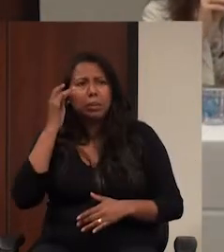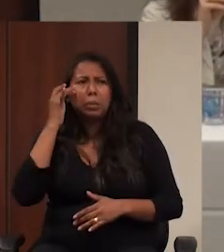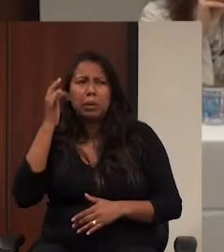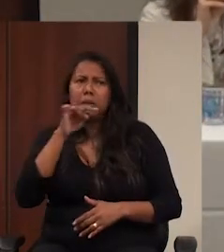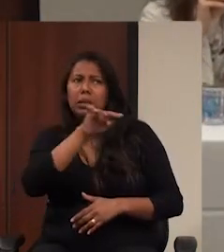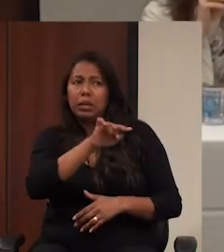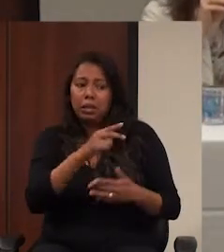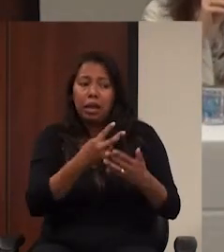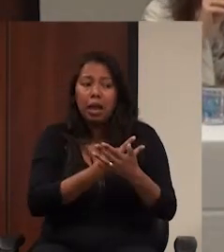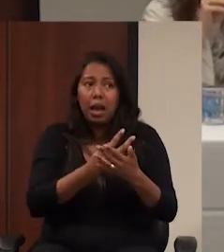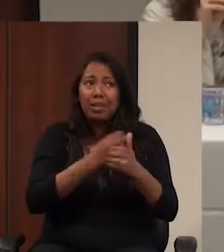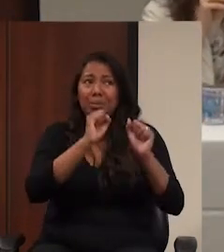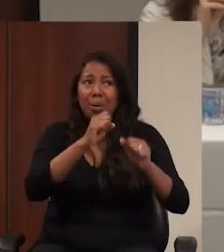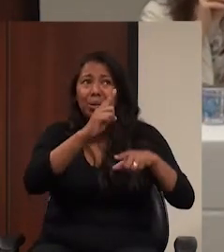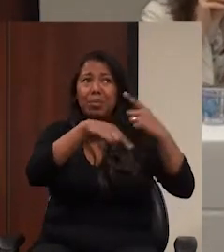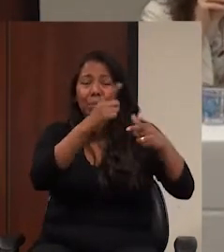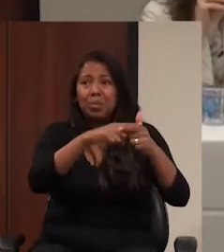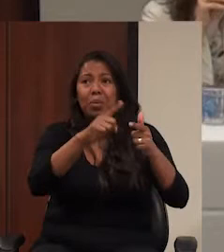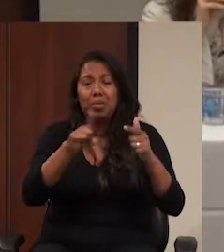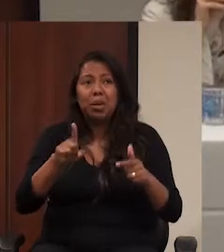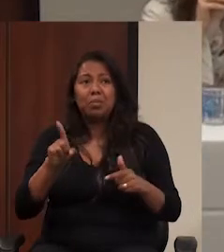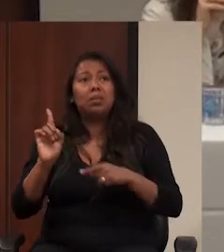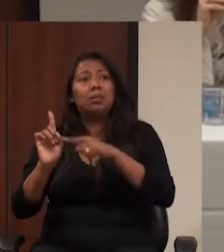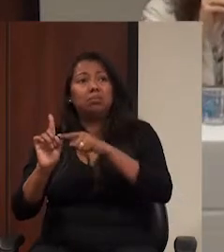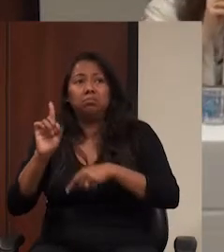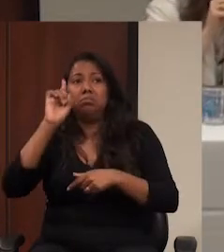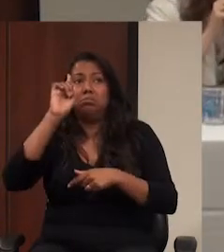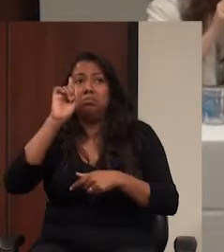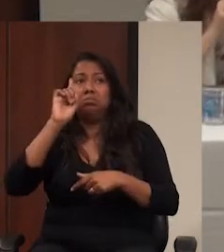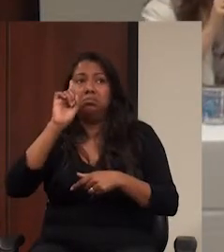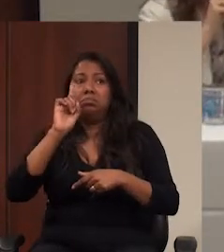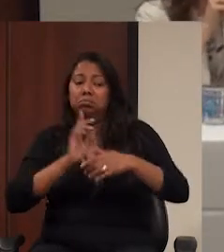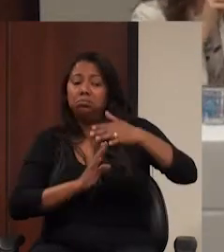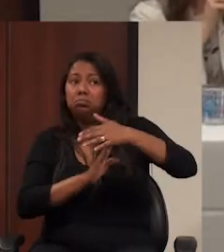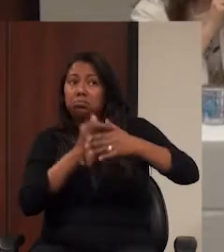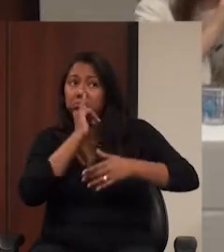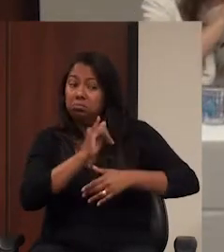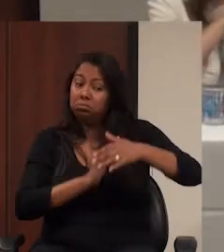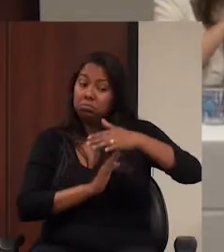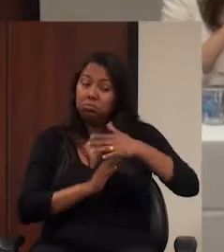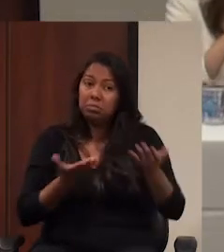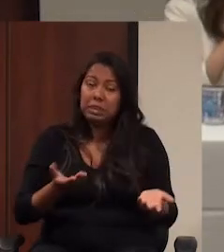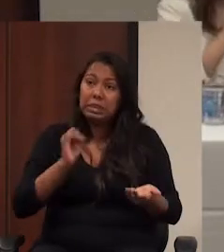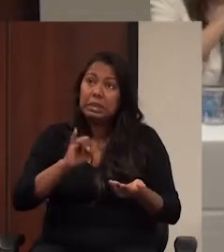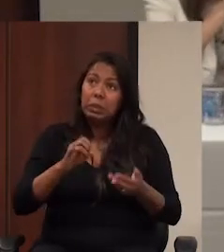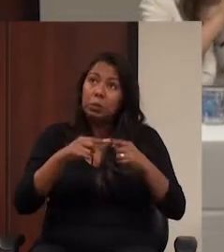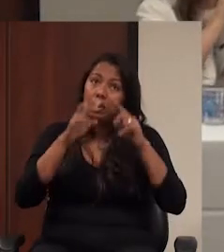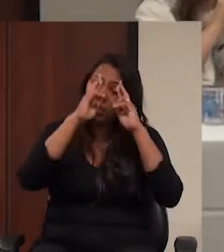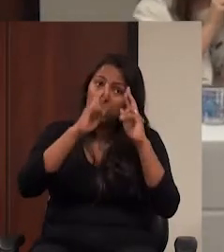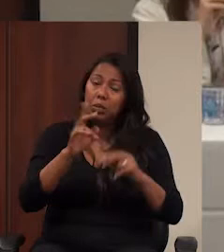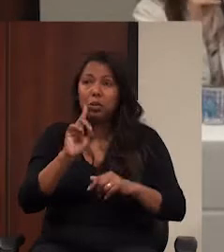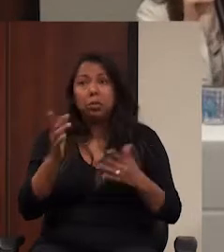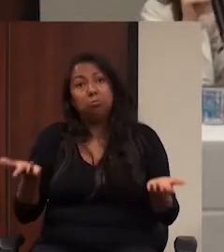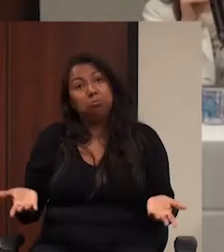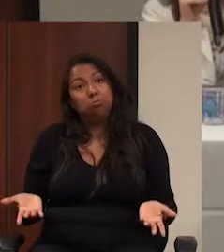fazer alguma coisa que não é boa, ele tem o poder de ingerência. O quanto isso respeita ou não a vontade, fica